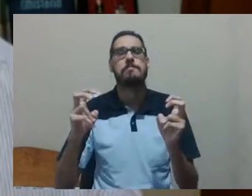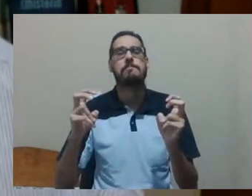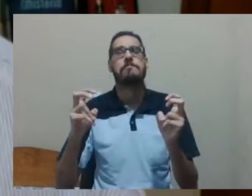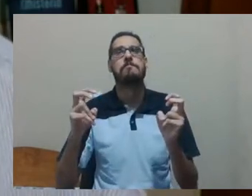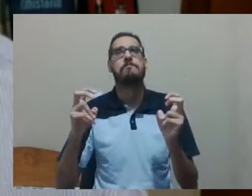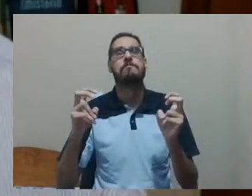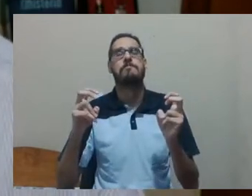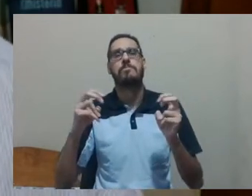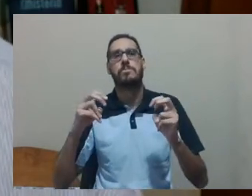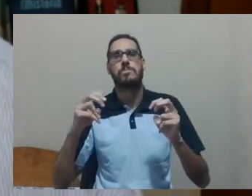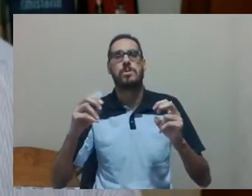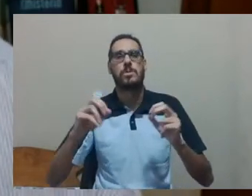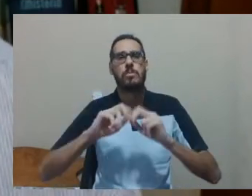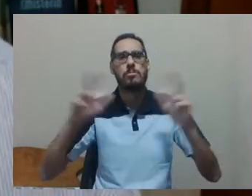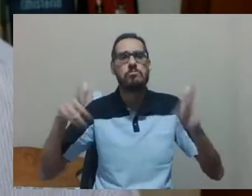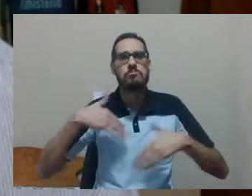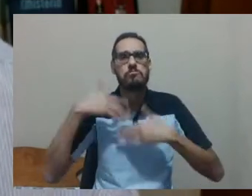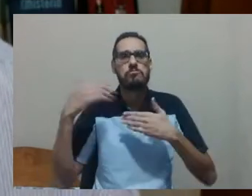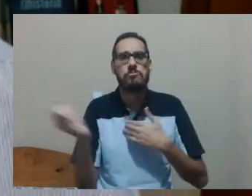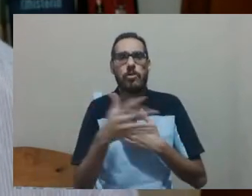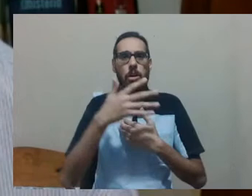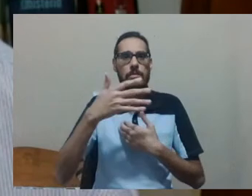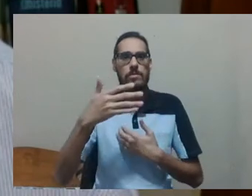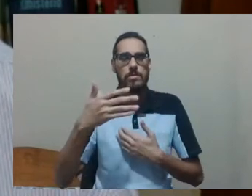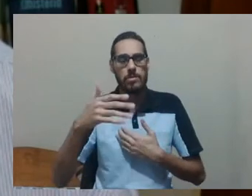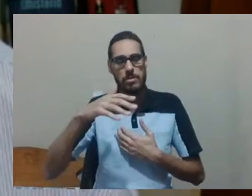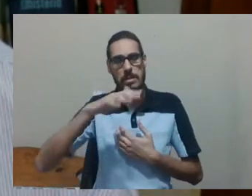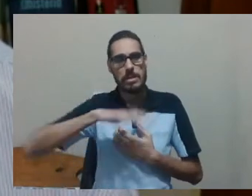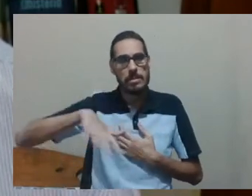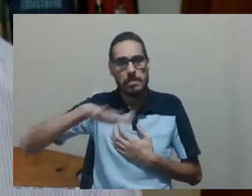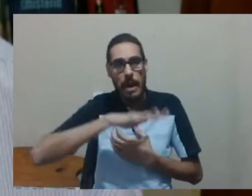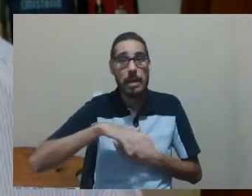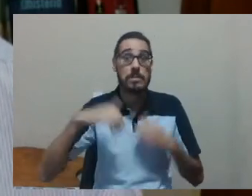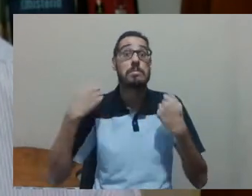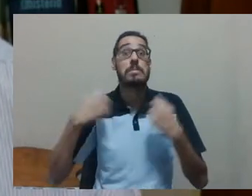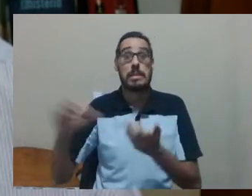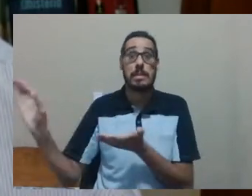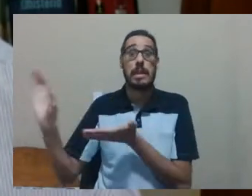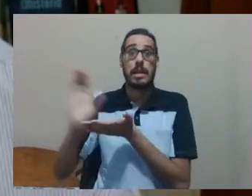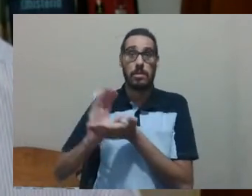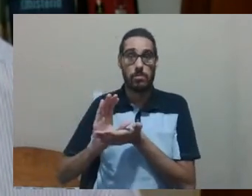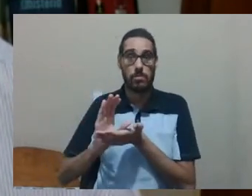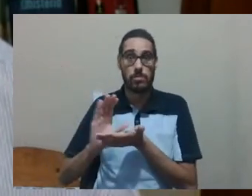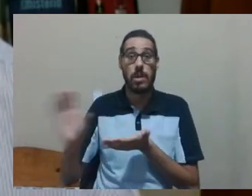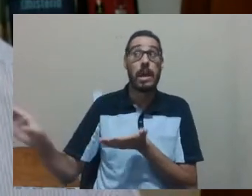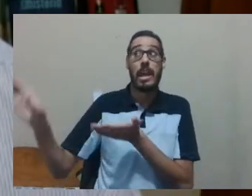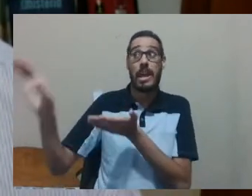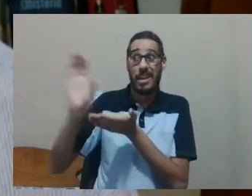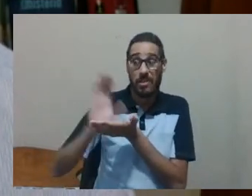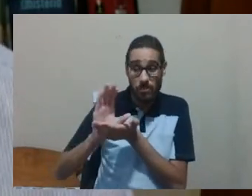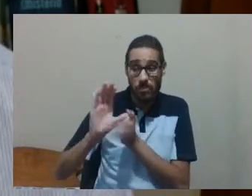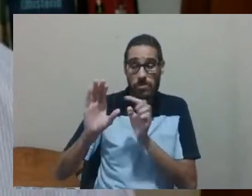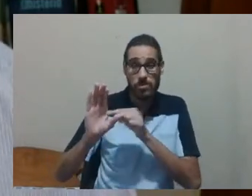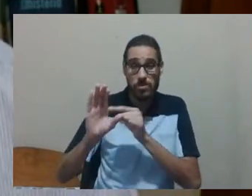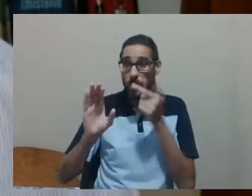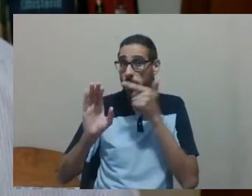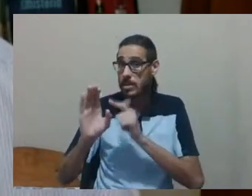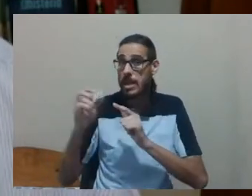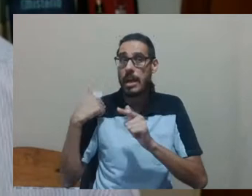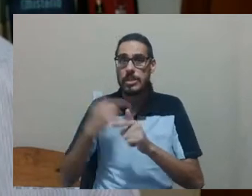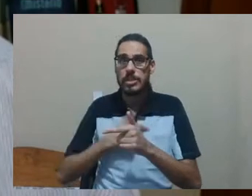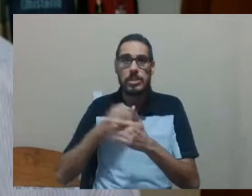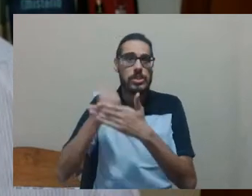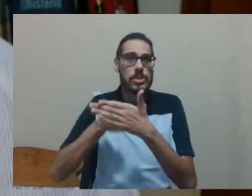adaptá-los, vai necessitar de recursos, vão sim necessitar de recursos, e recursos que a gente vai ter que batalhar muito, e vão ter que ser